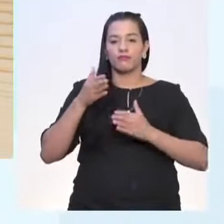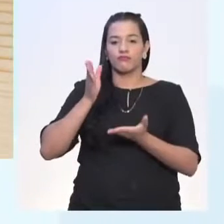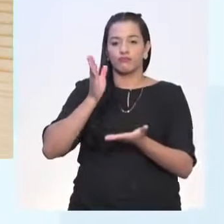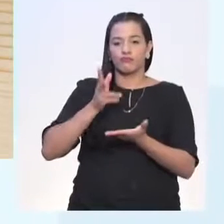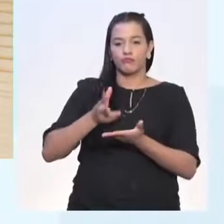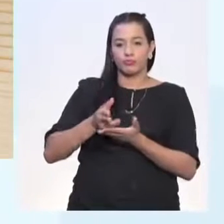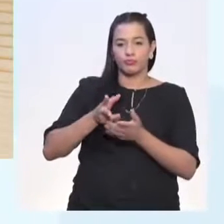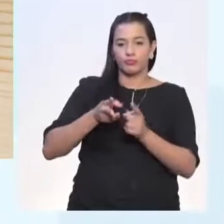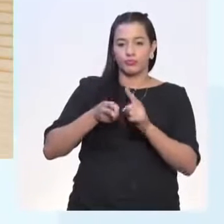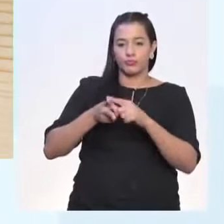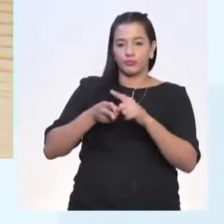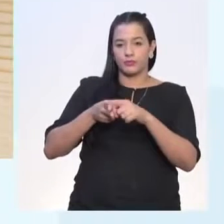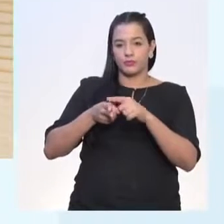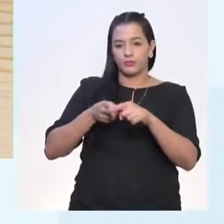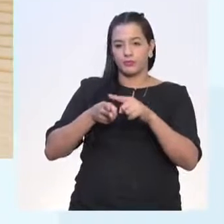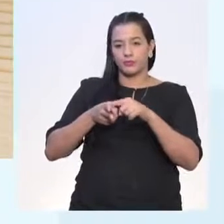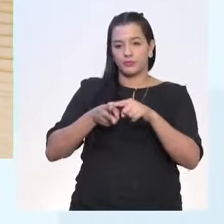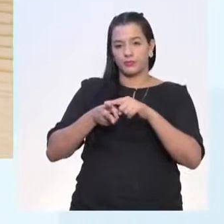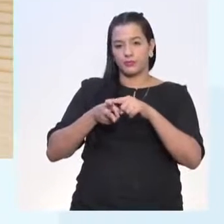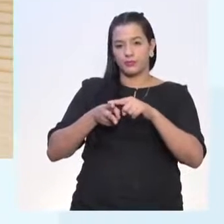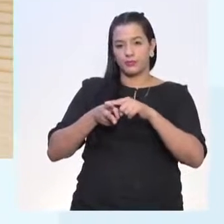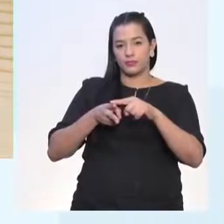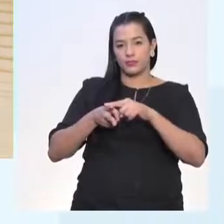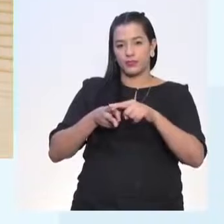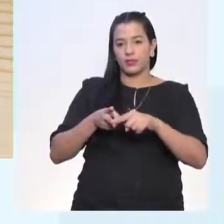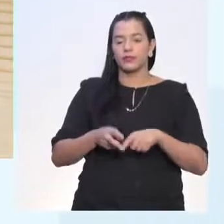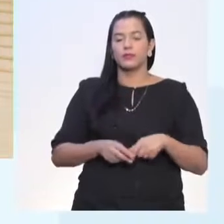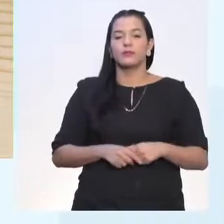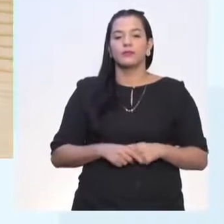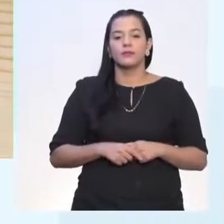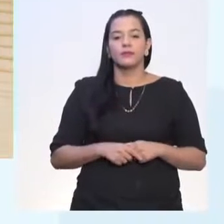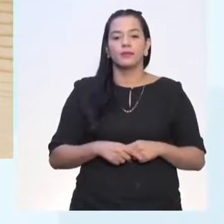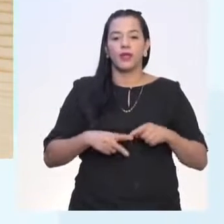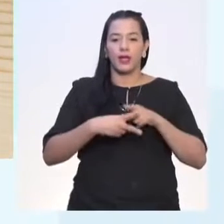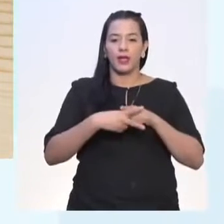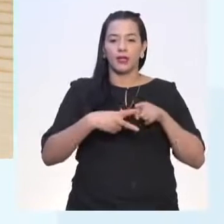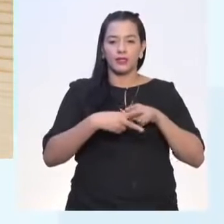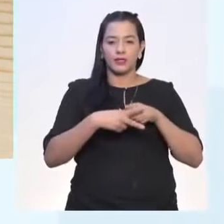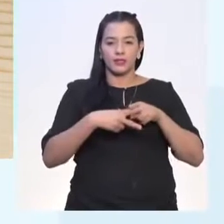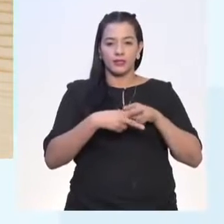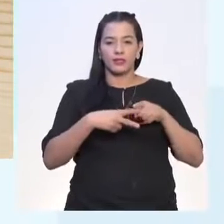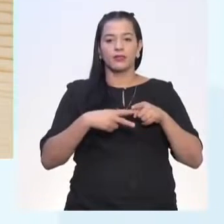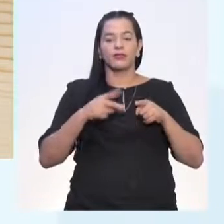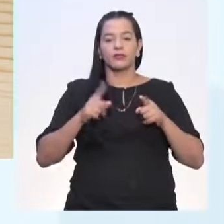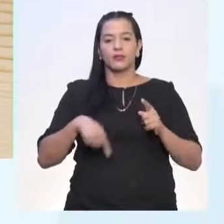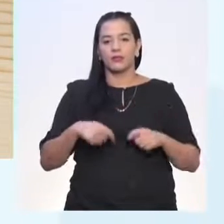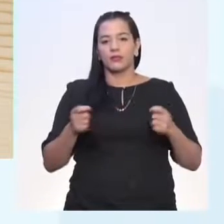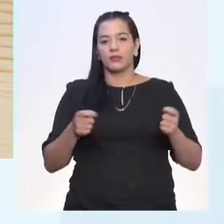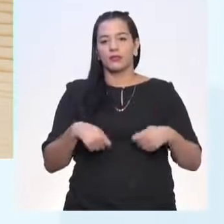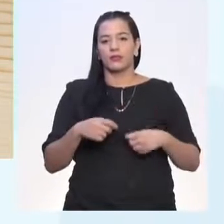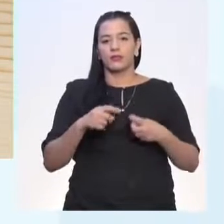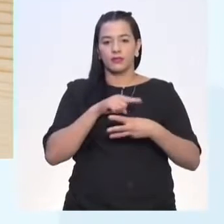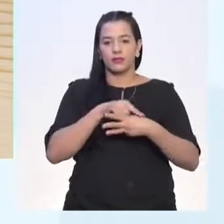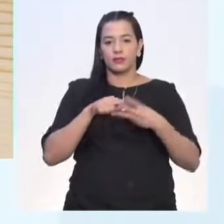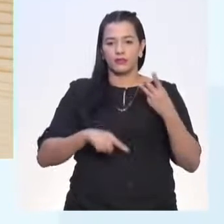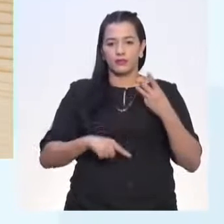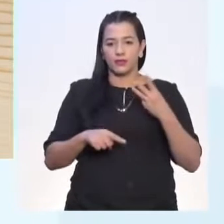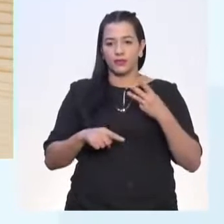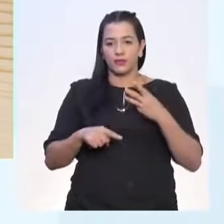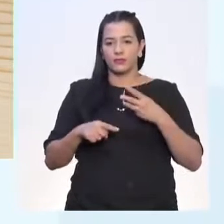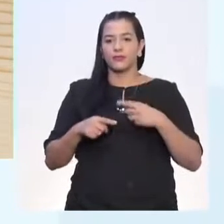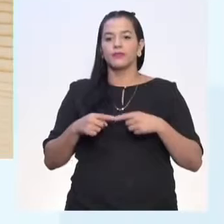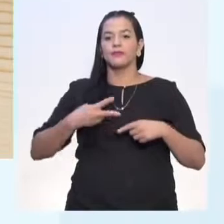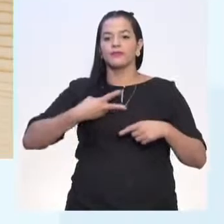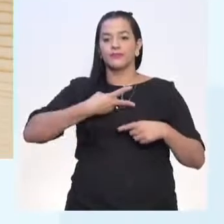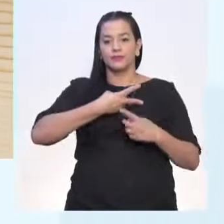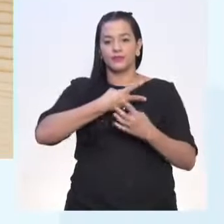você transmite ou prolonga essa força, a gente chama de força resistente. Então nós temos basicamente aí esse esquema com 3 forças funcionando.